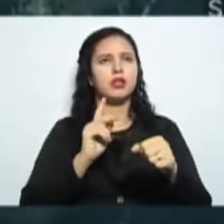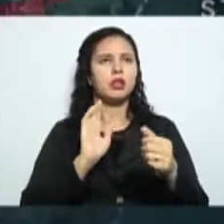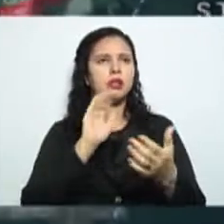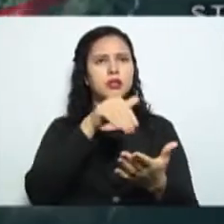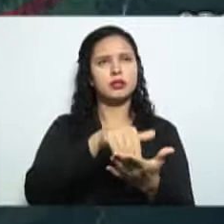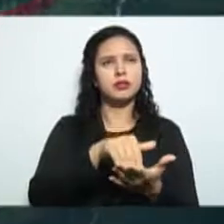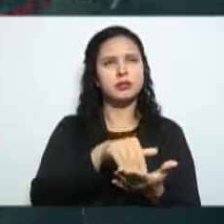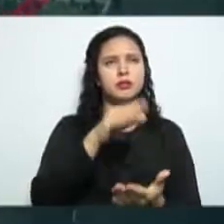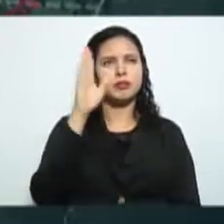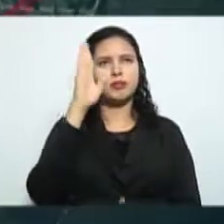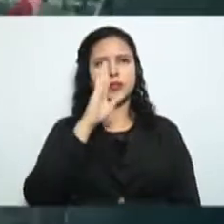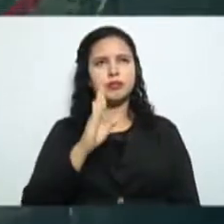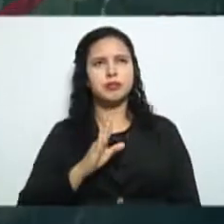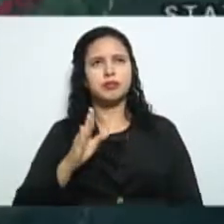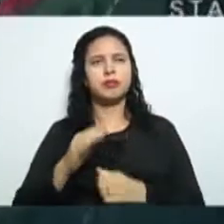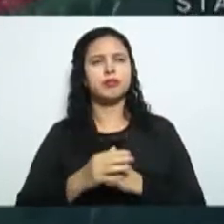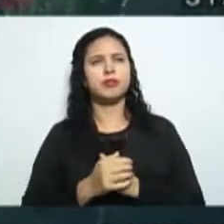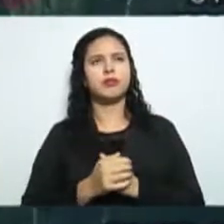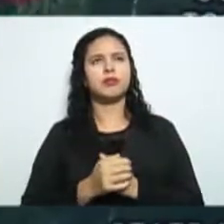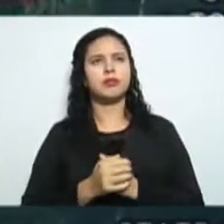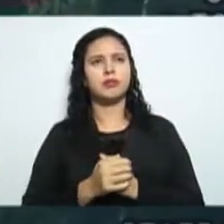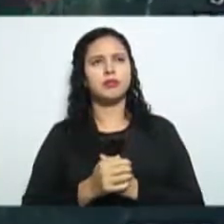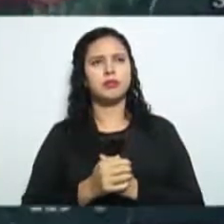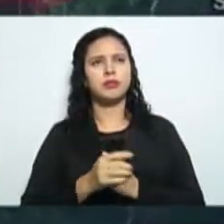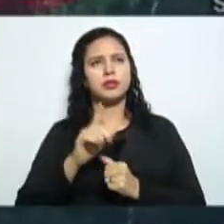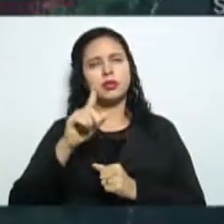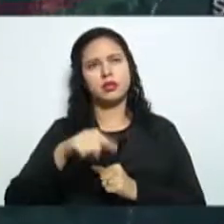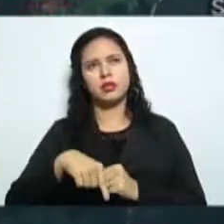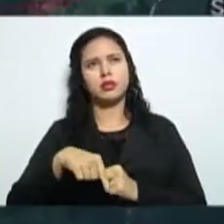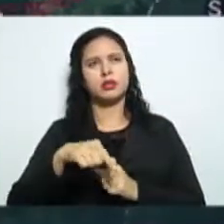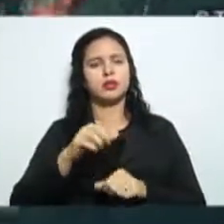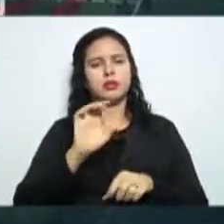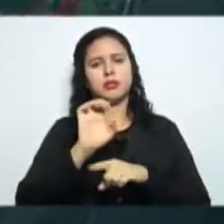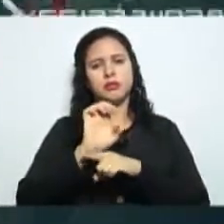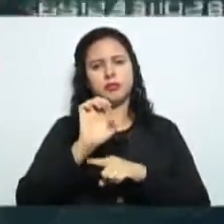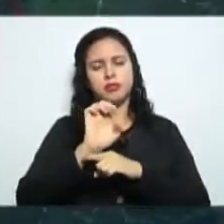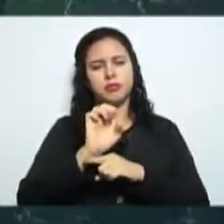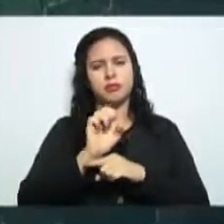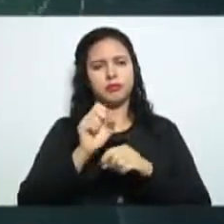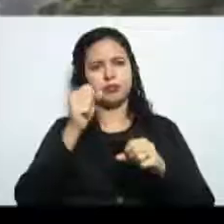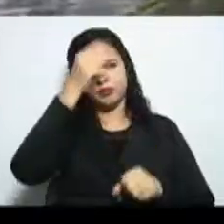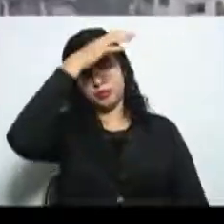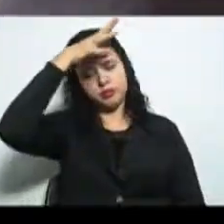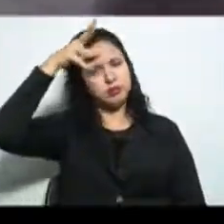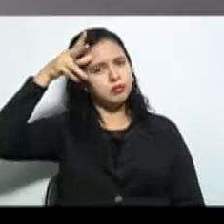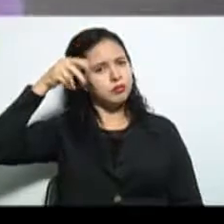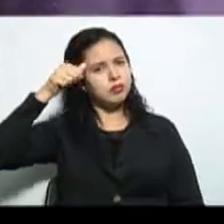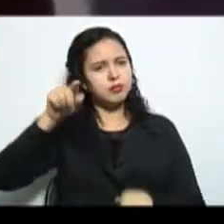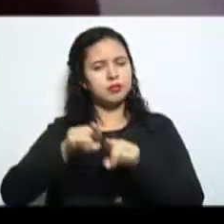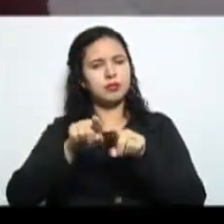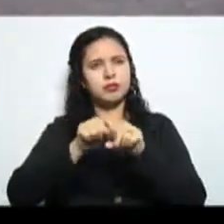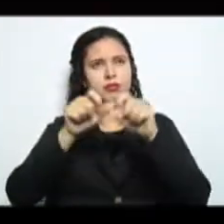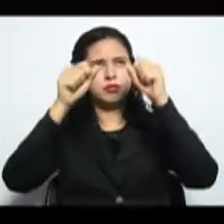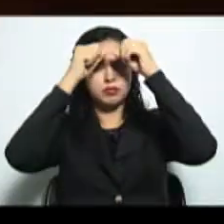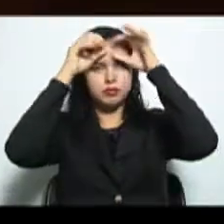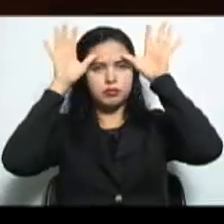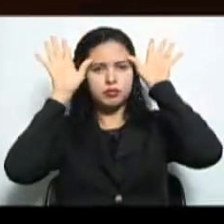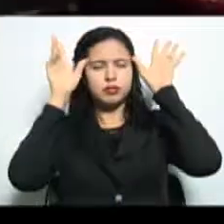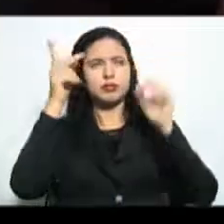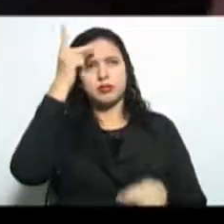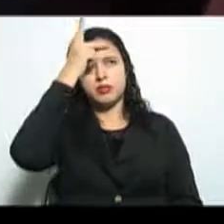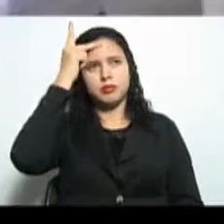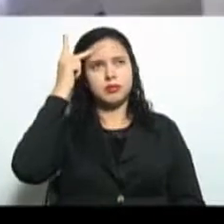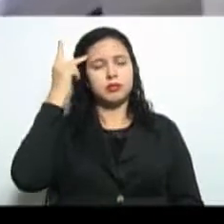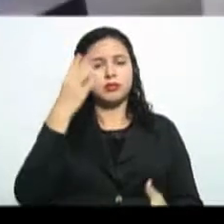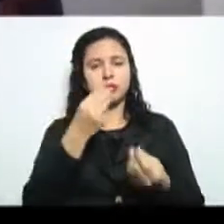Brasil. Aqui, a entrada é pelos estados do Amazonas e Acre. Muita gente ficou na miséria e, para fugir